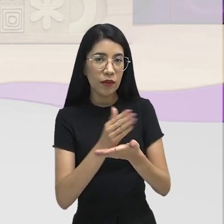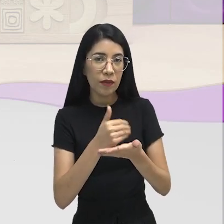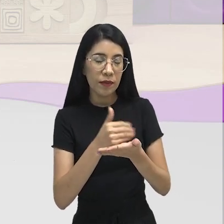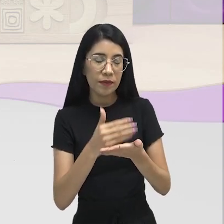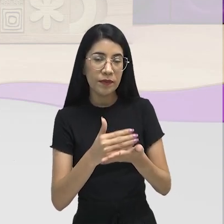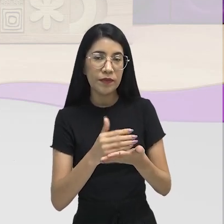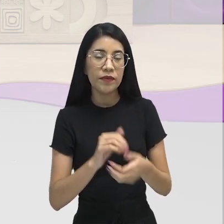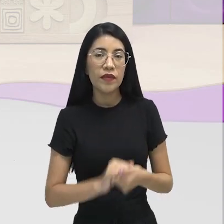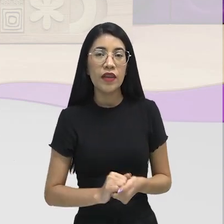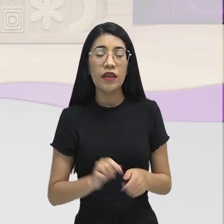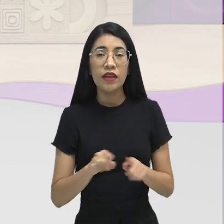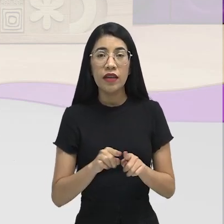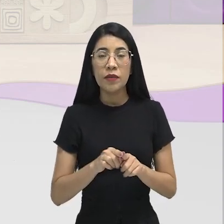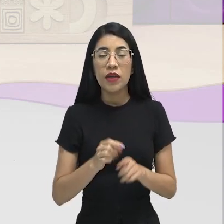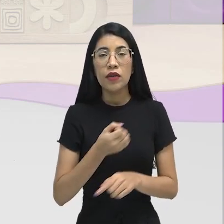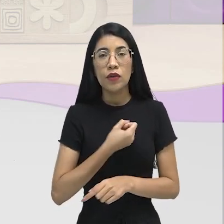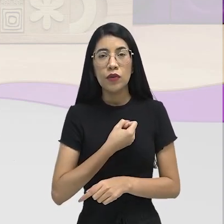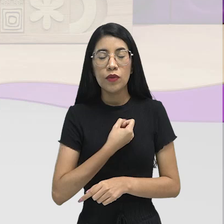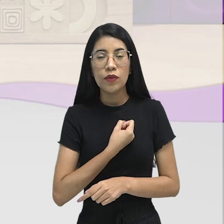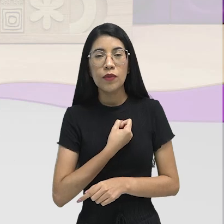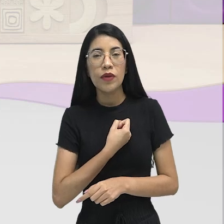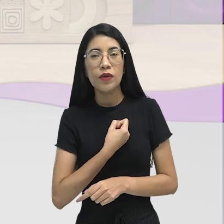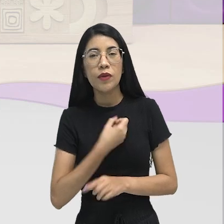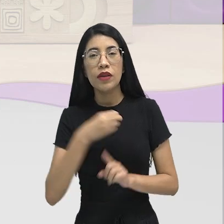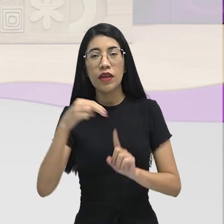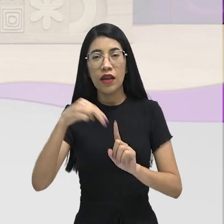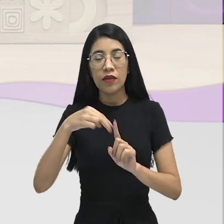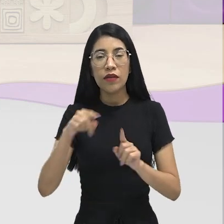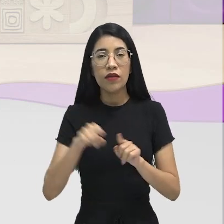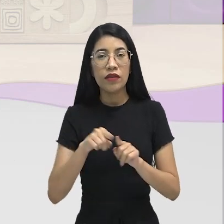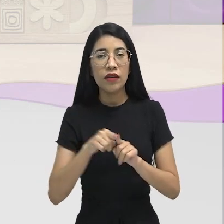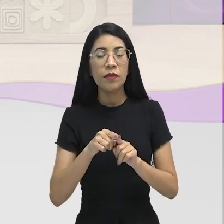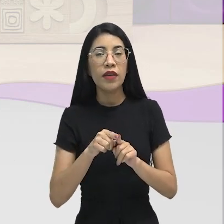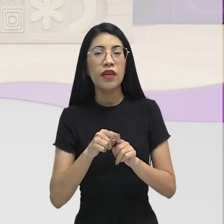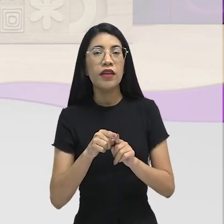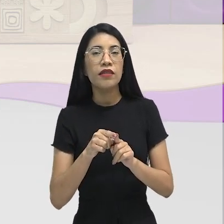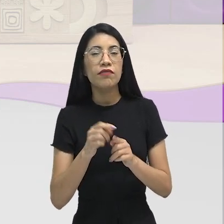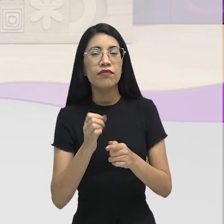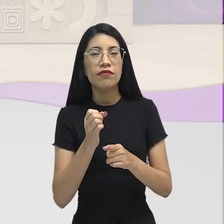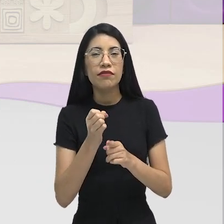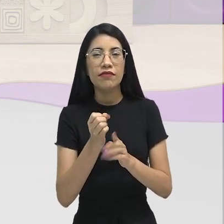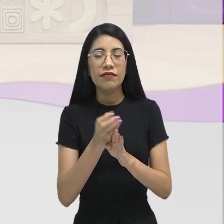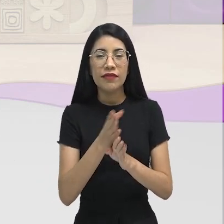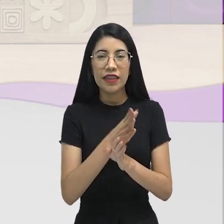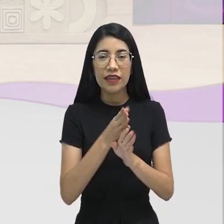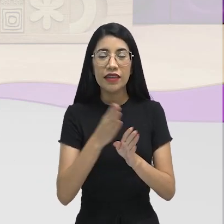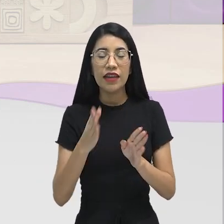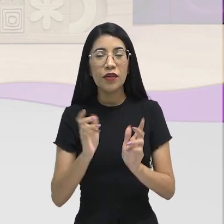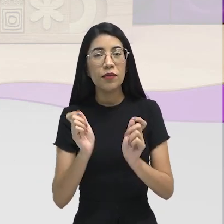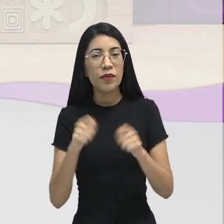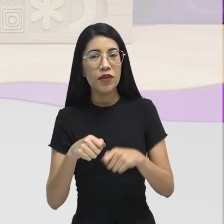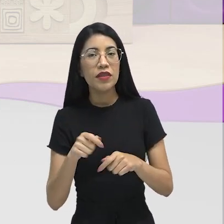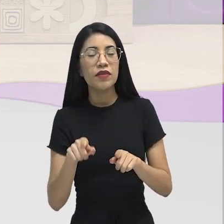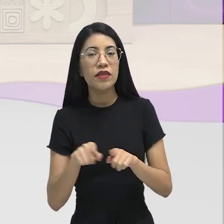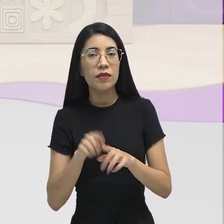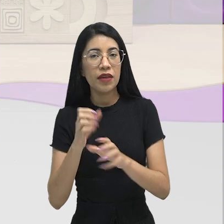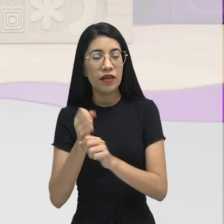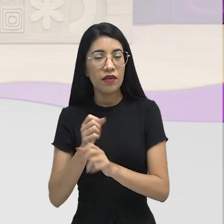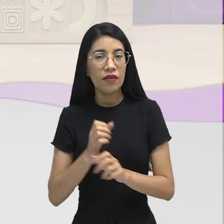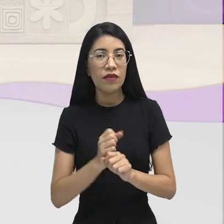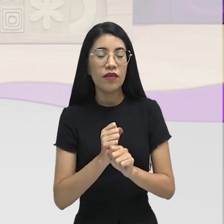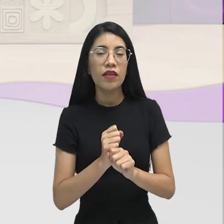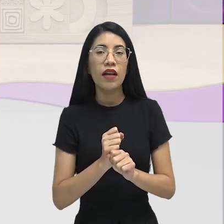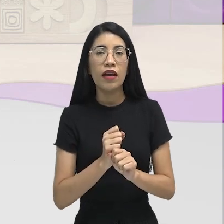número natural e inteiro também, a gente consegue realizar operações matemáticas básicas, sejam